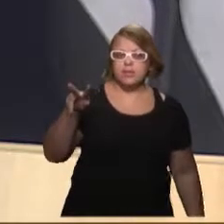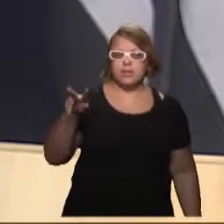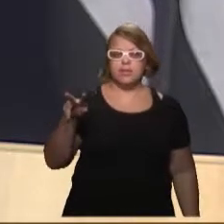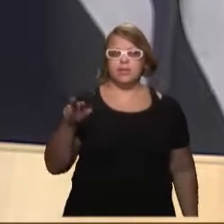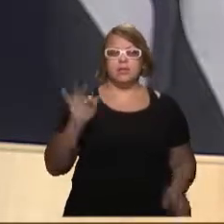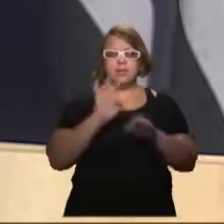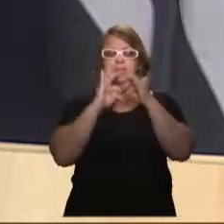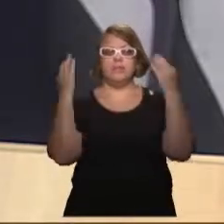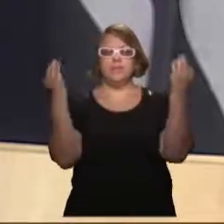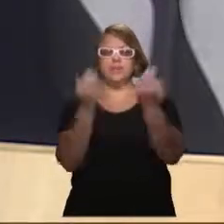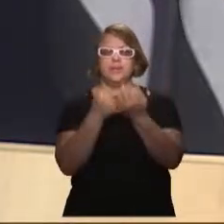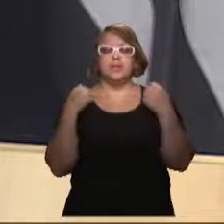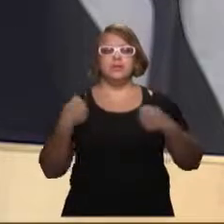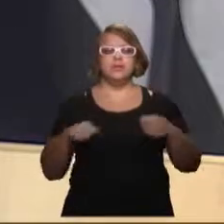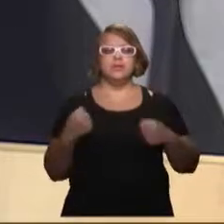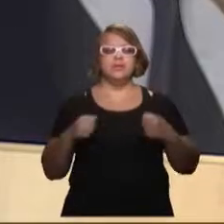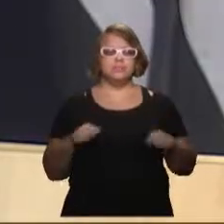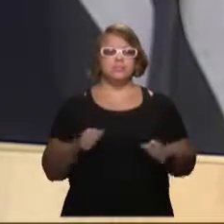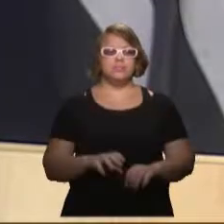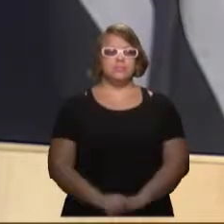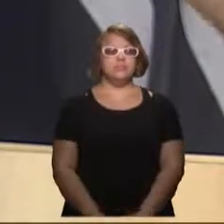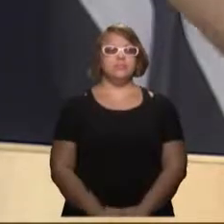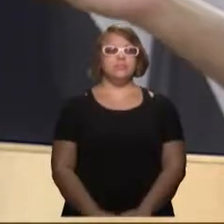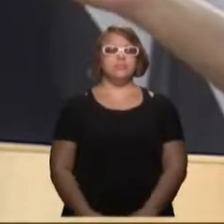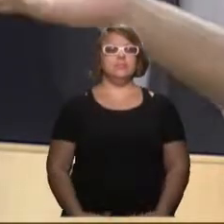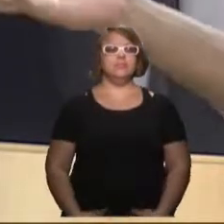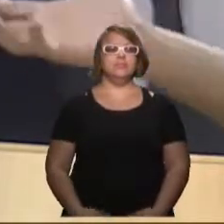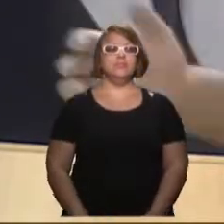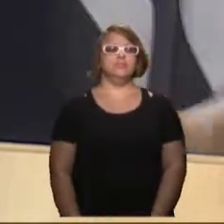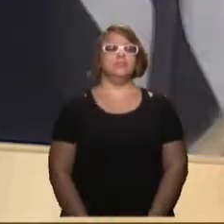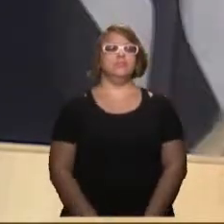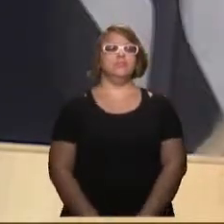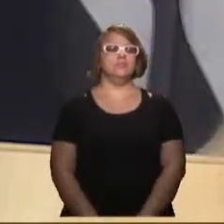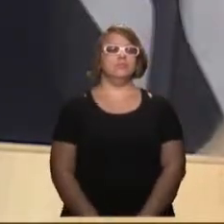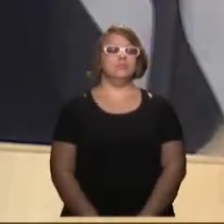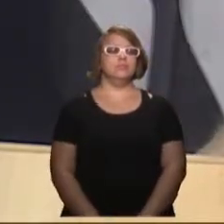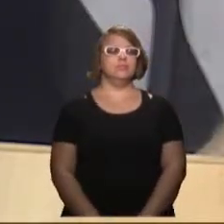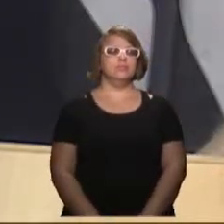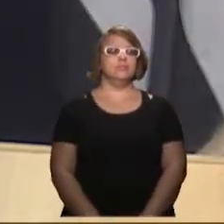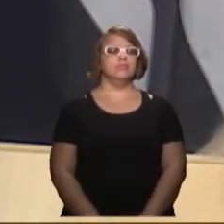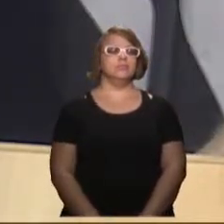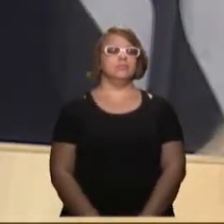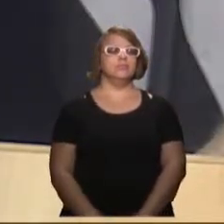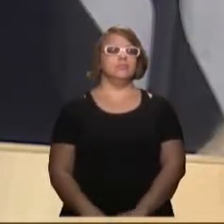Você não pode ir aleatoriamente, todo mundo tem direito a,